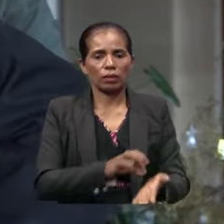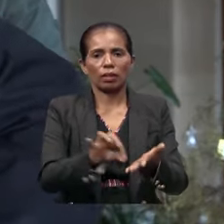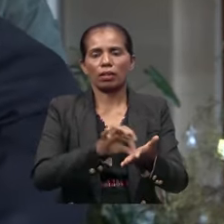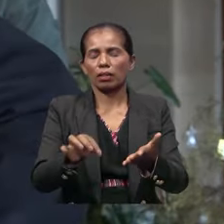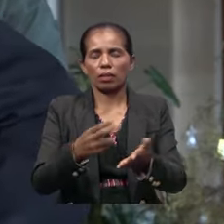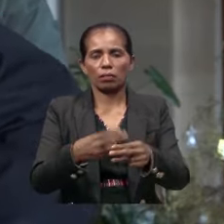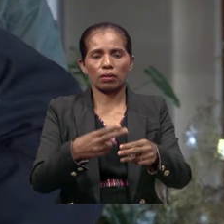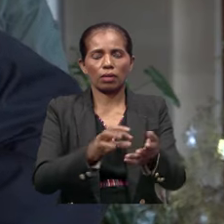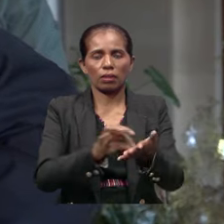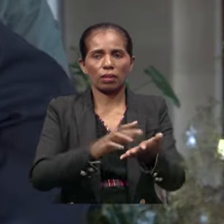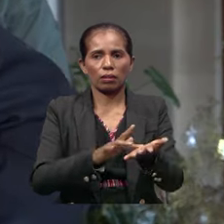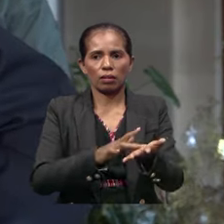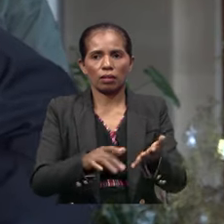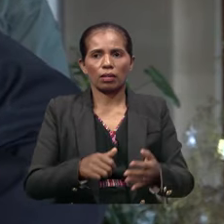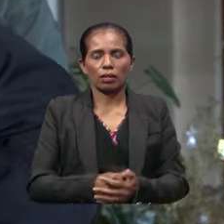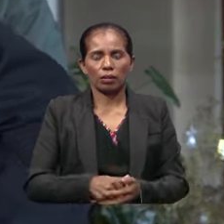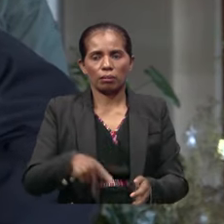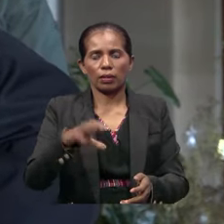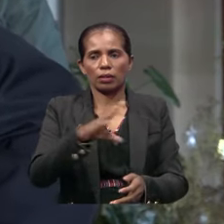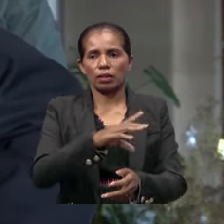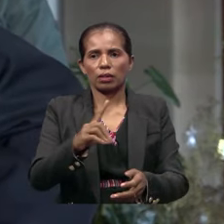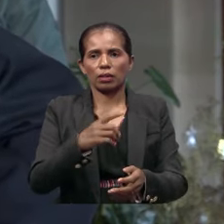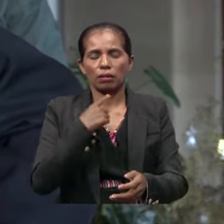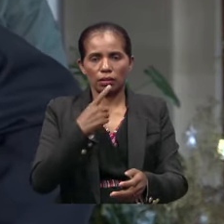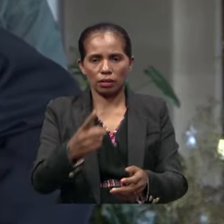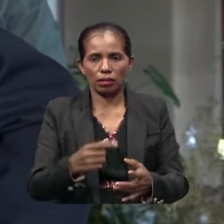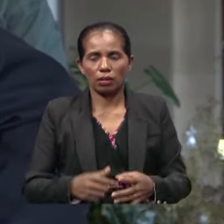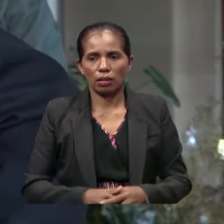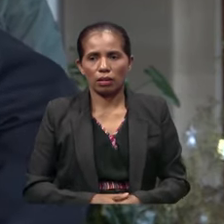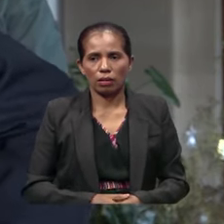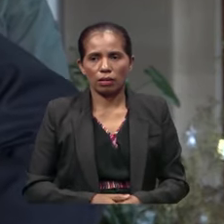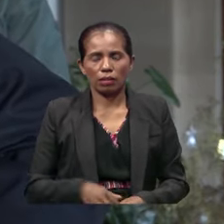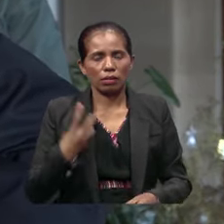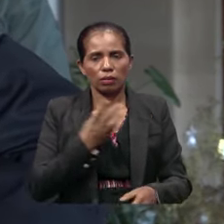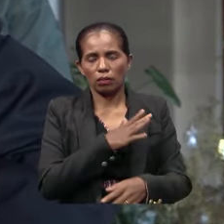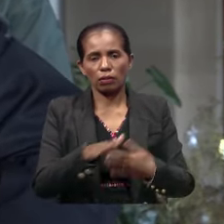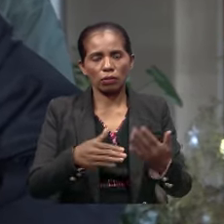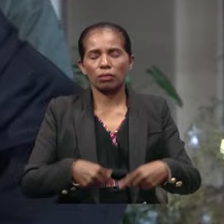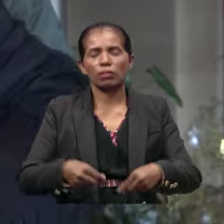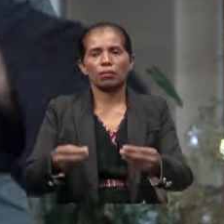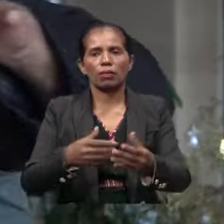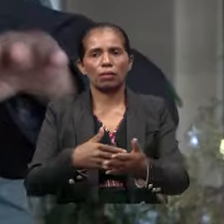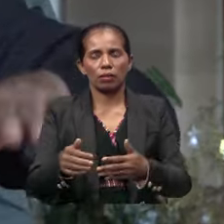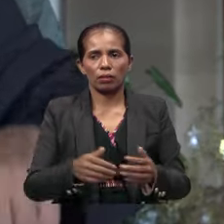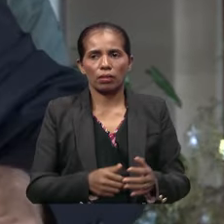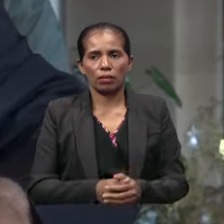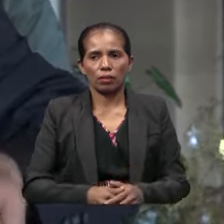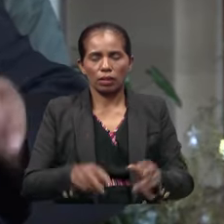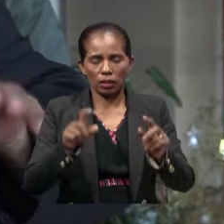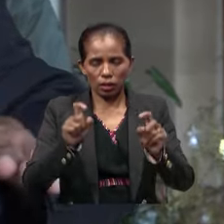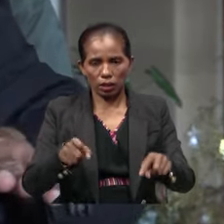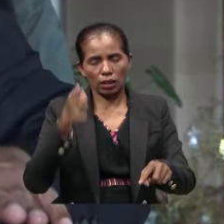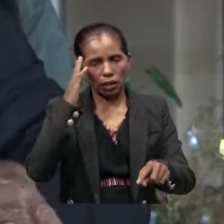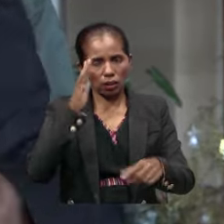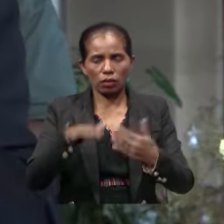e está atendendo Panadol, Paracetamol, Panadol, Paracetamol, né, doutor? Nem tem que corrigir outro também, nem